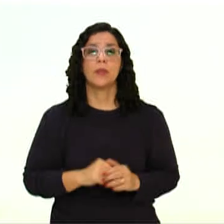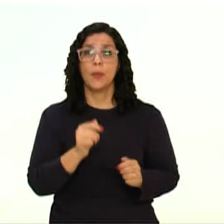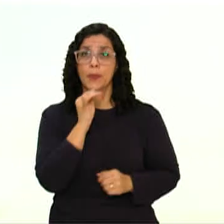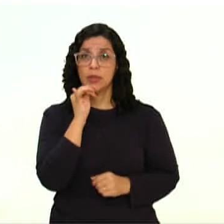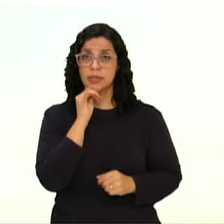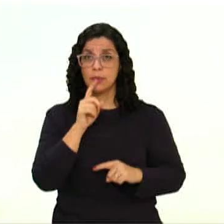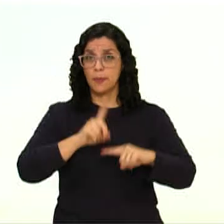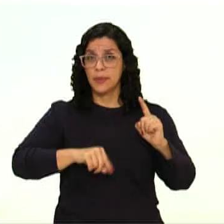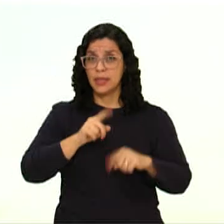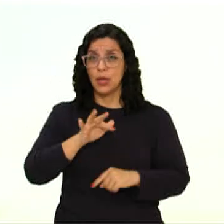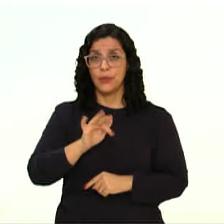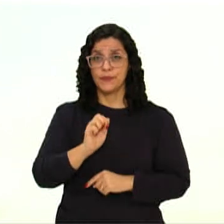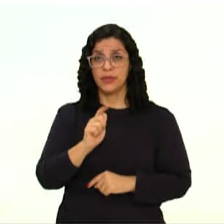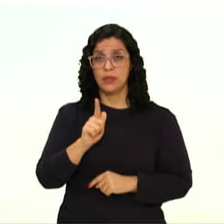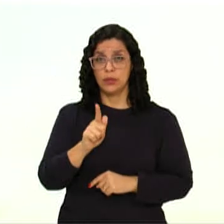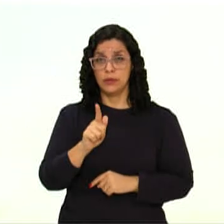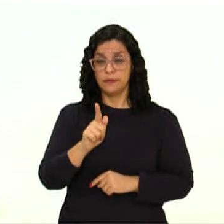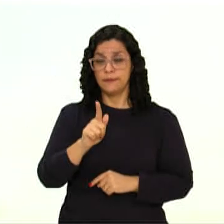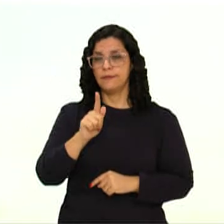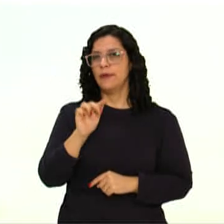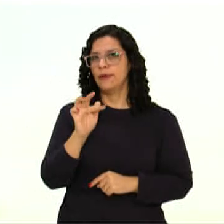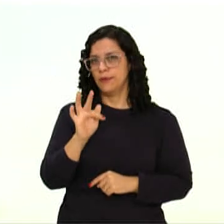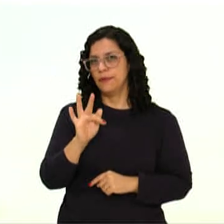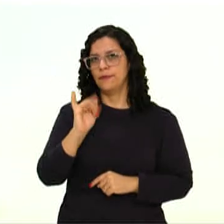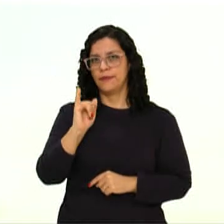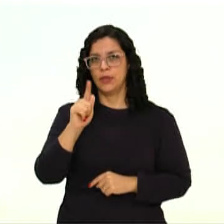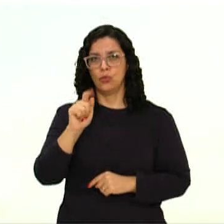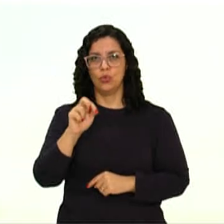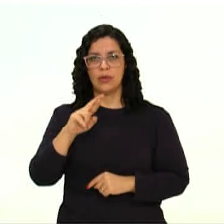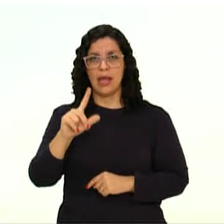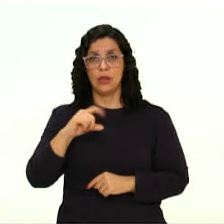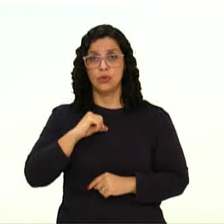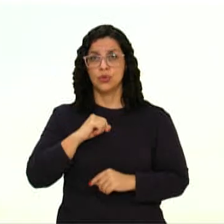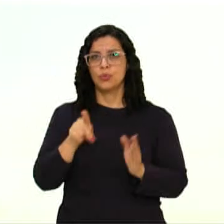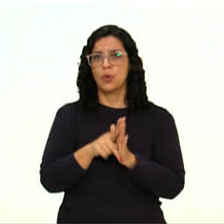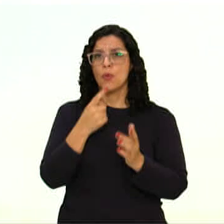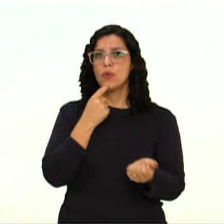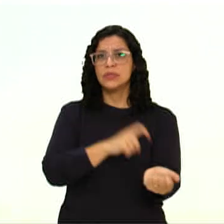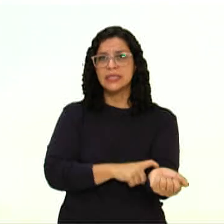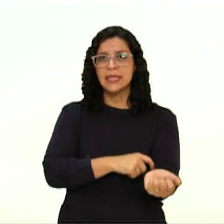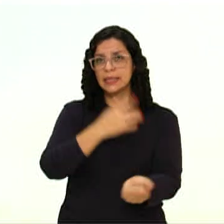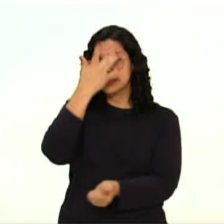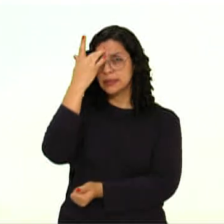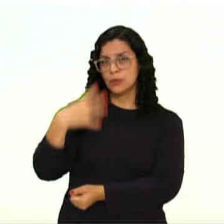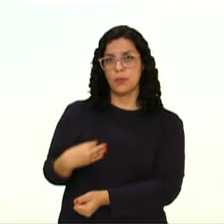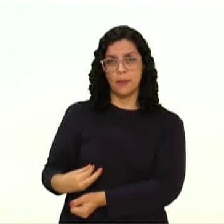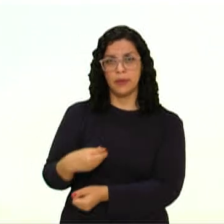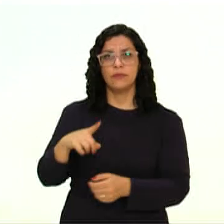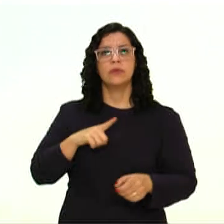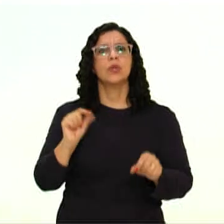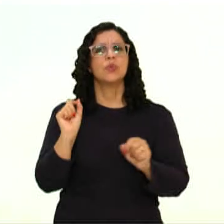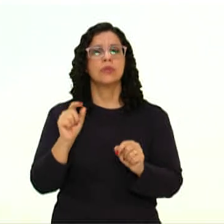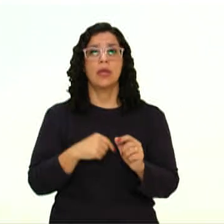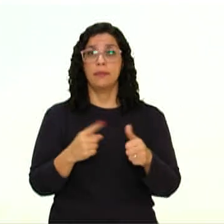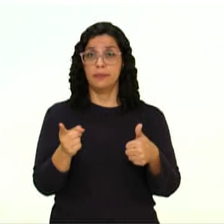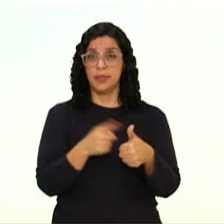os elementos figurados do sangue dos mamíferos, são feitas as seguintes afirmativas. Primeira afirmativa,